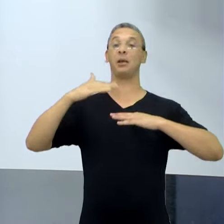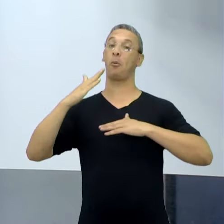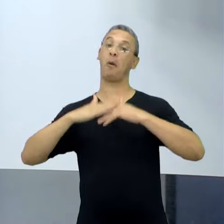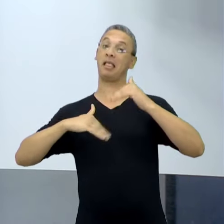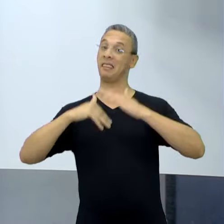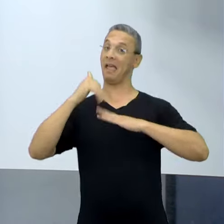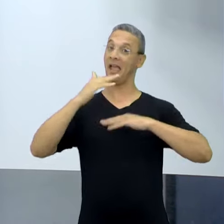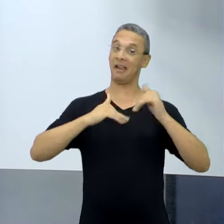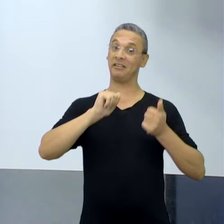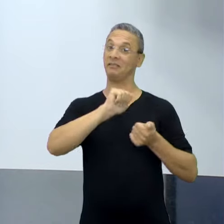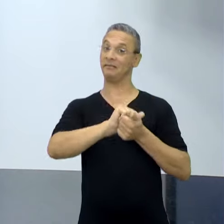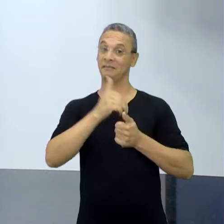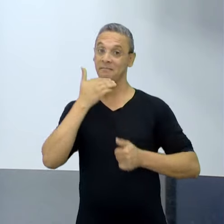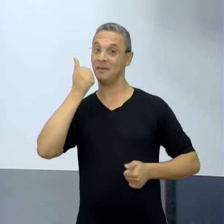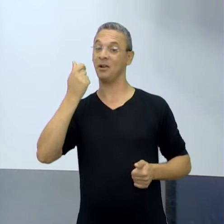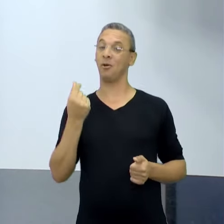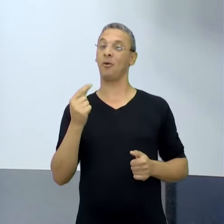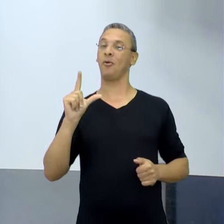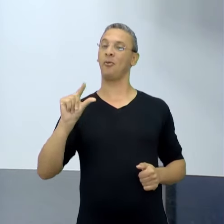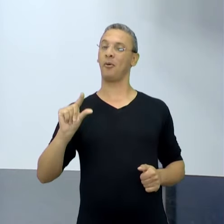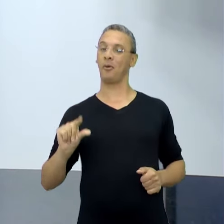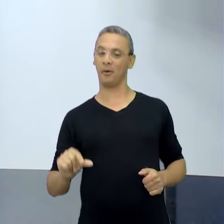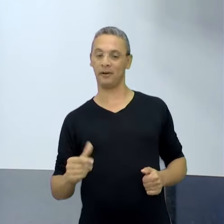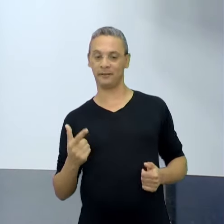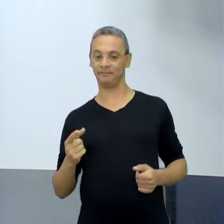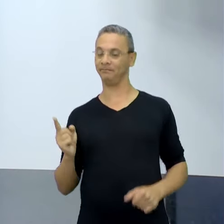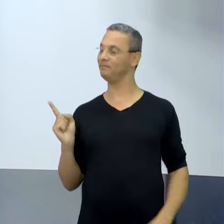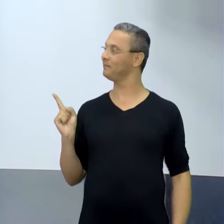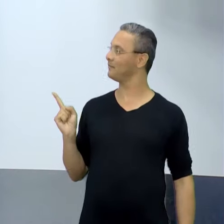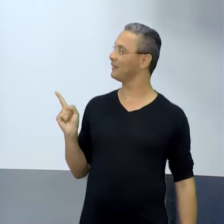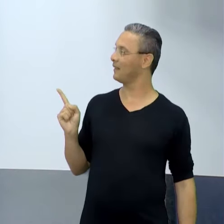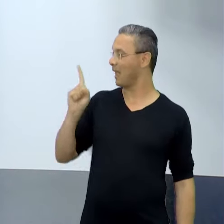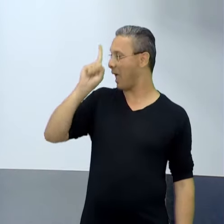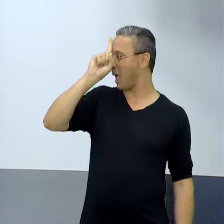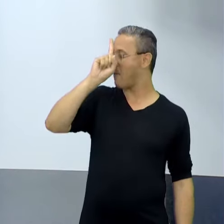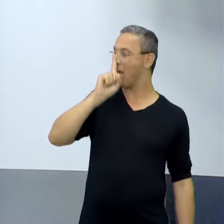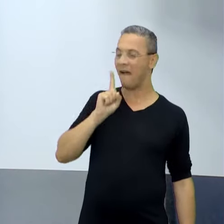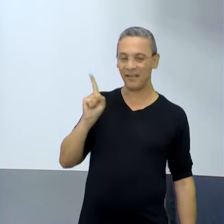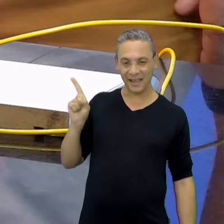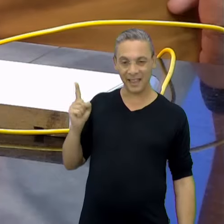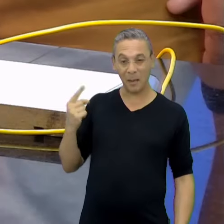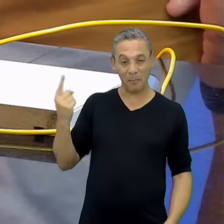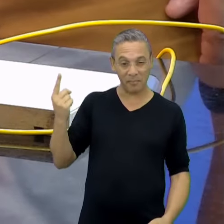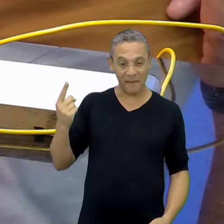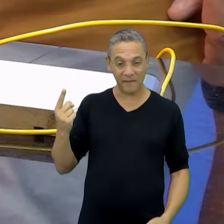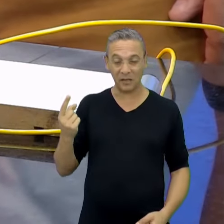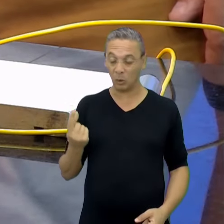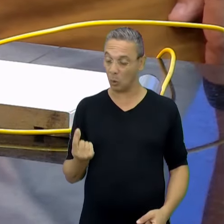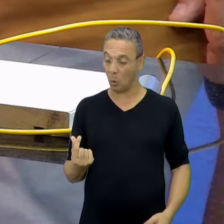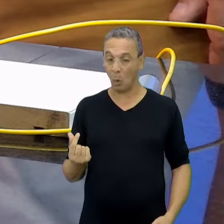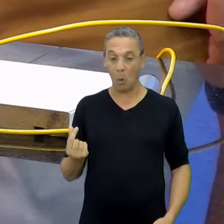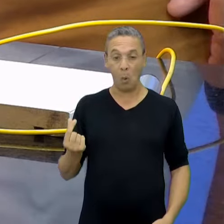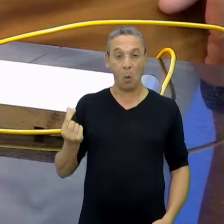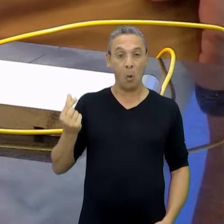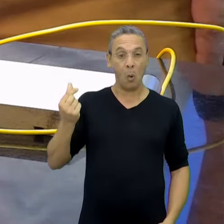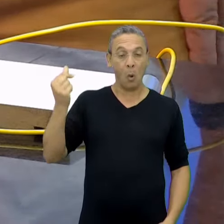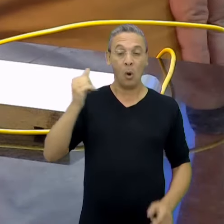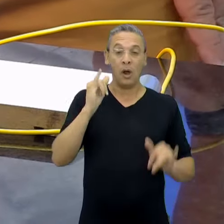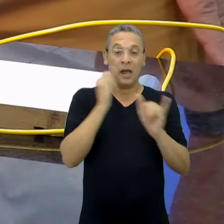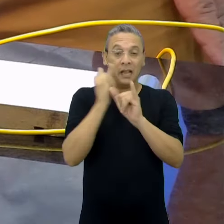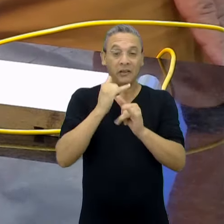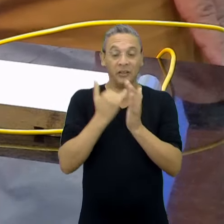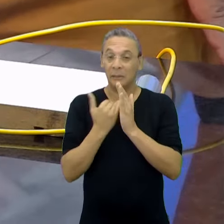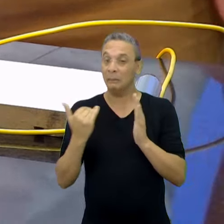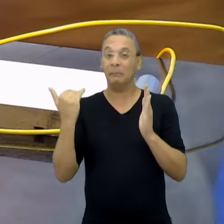é baratear o custo. Essa lâmpada aqui, ela gasta muita energia porque ela transforma a energia elétrica pelo